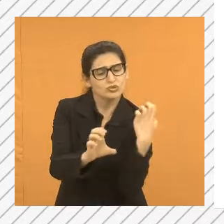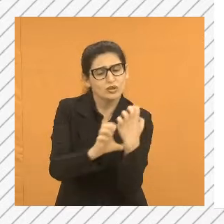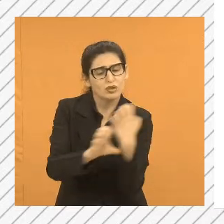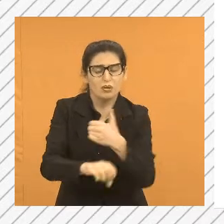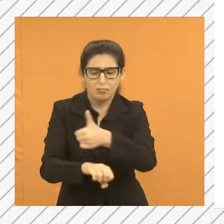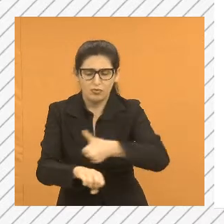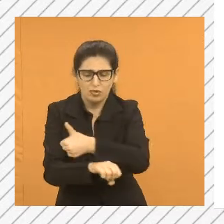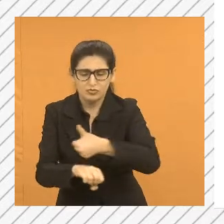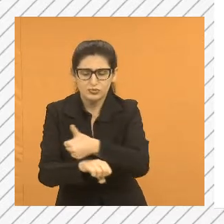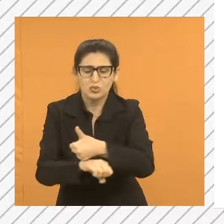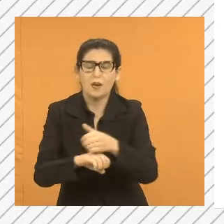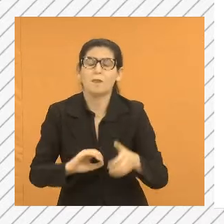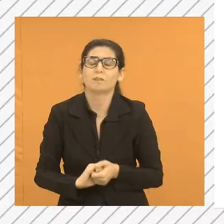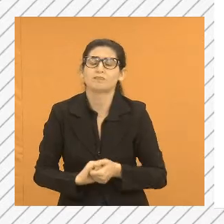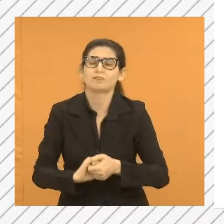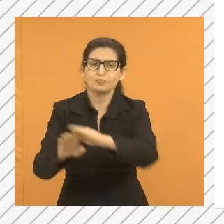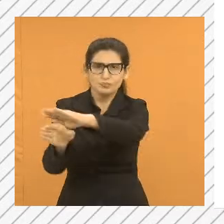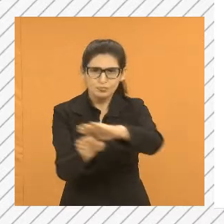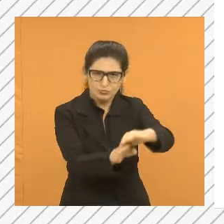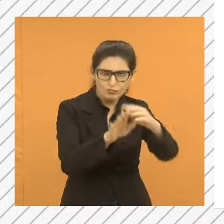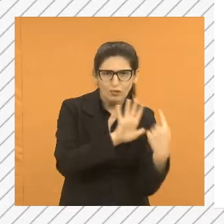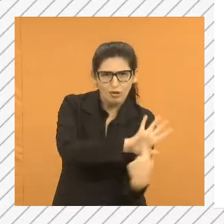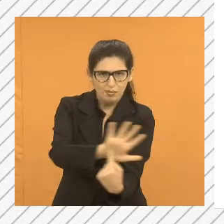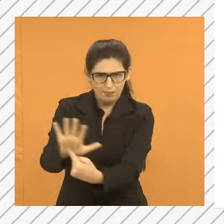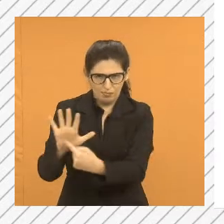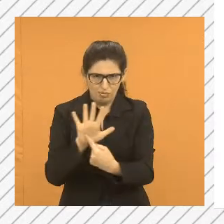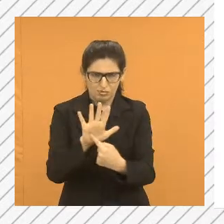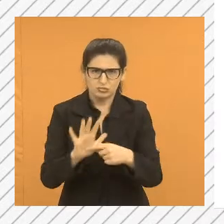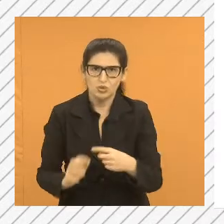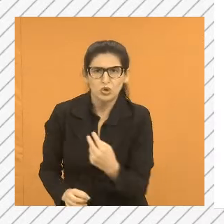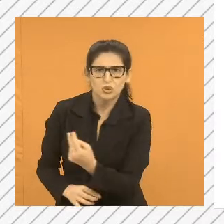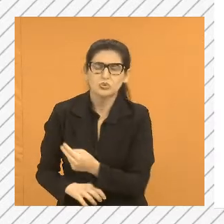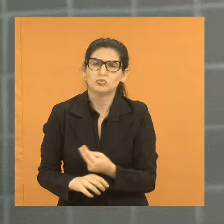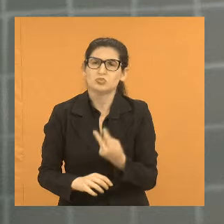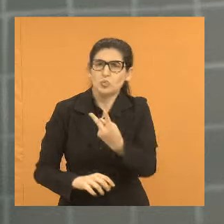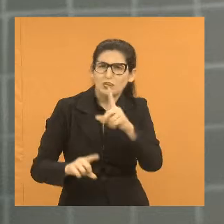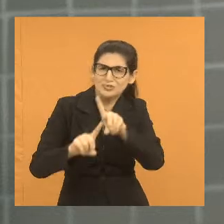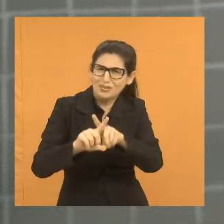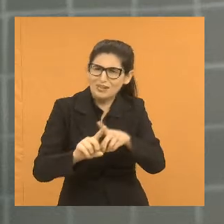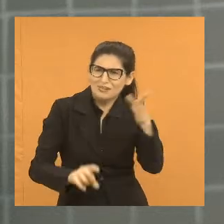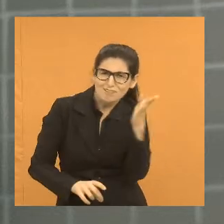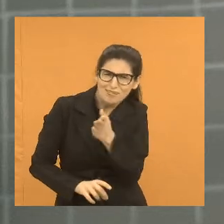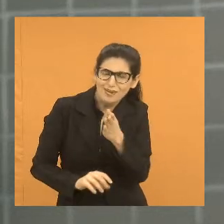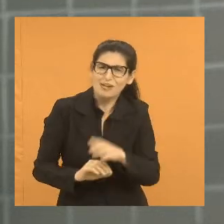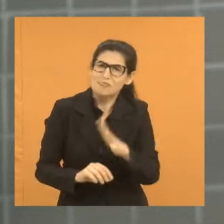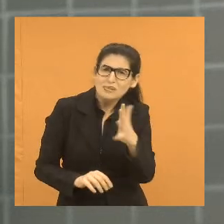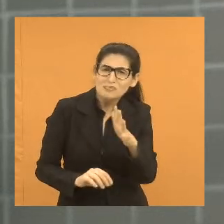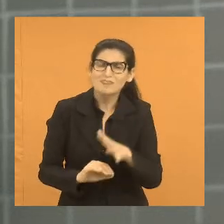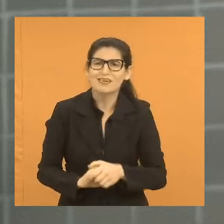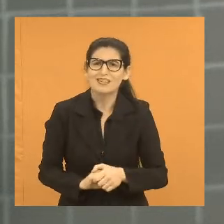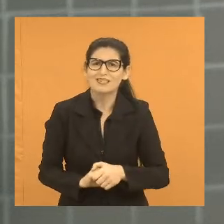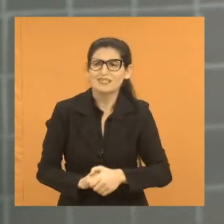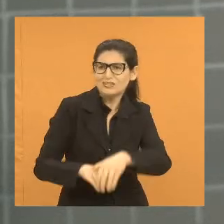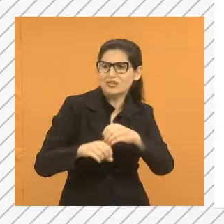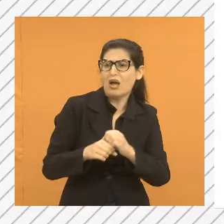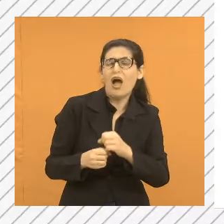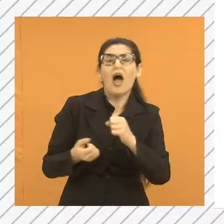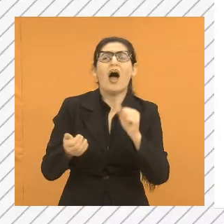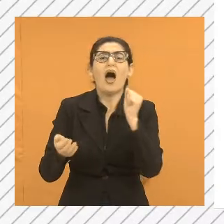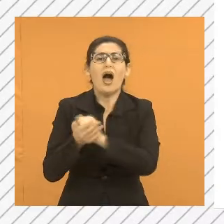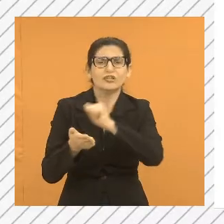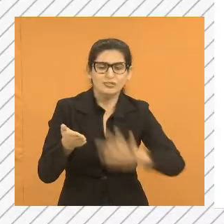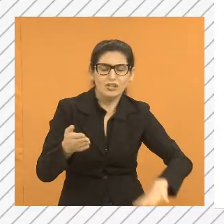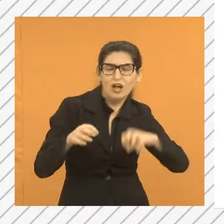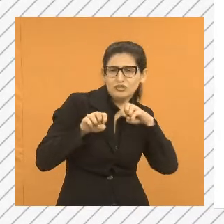o incremento quase 2,5 vezes no número de atividades educativas.